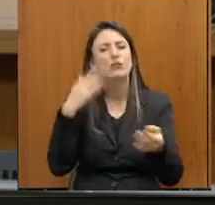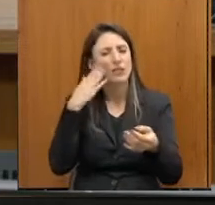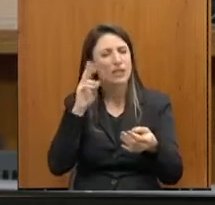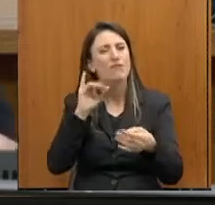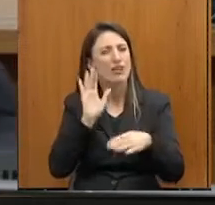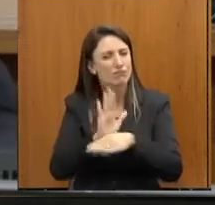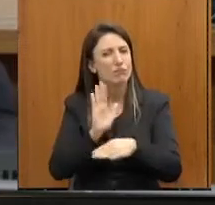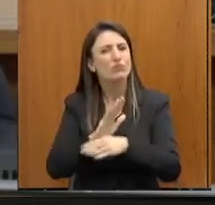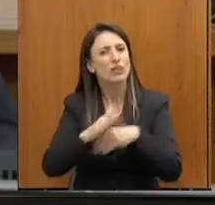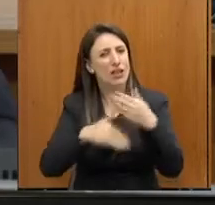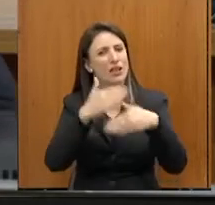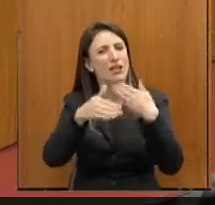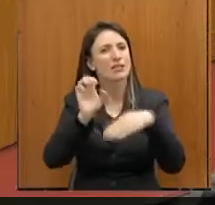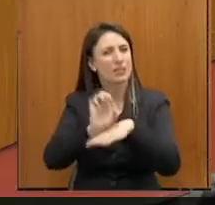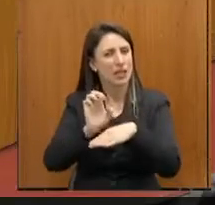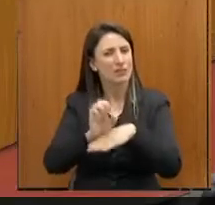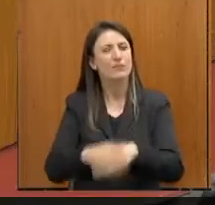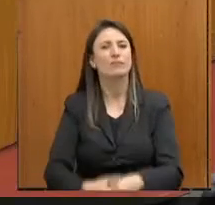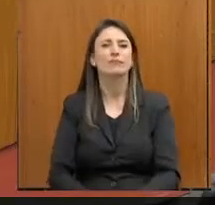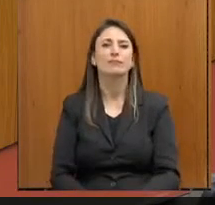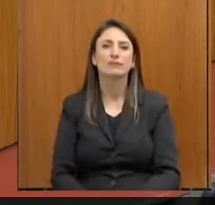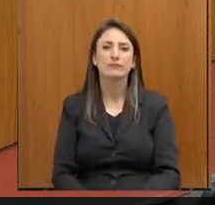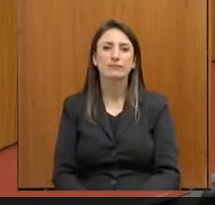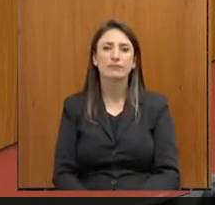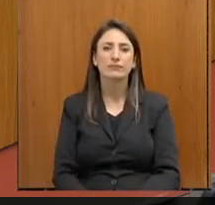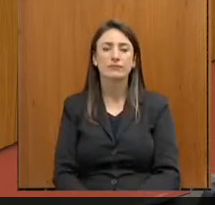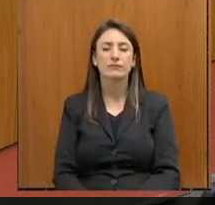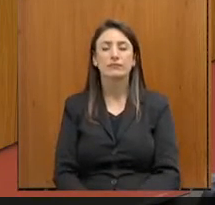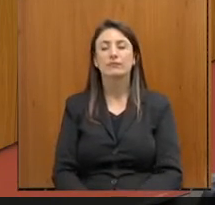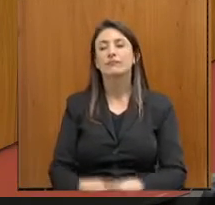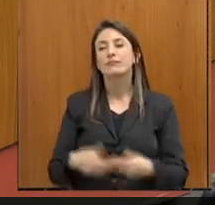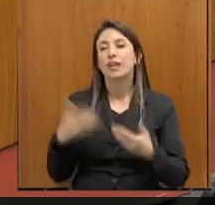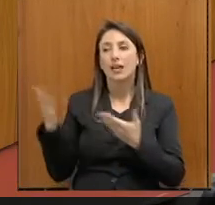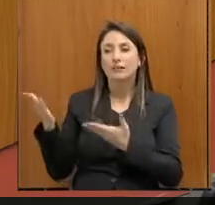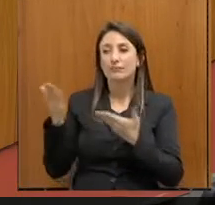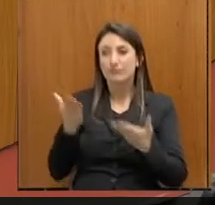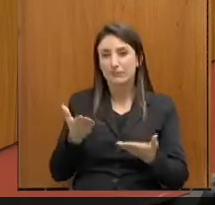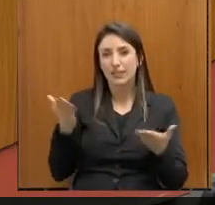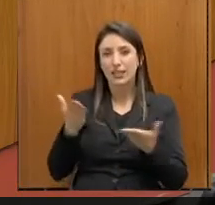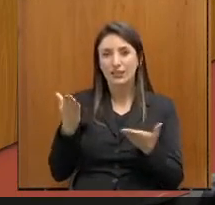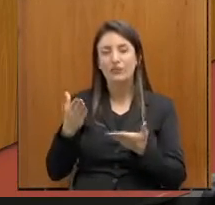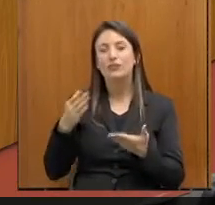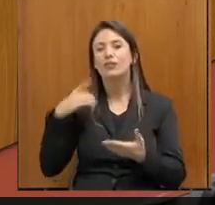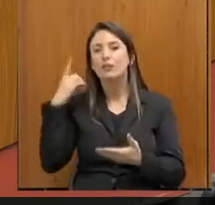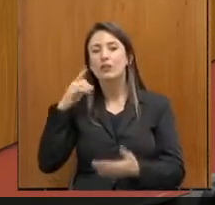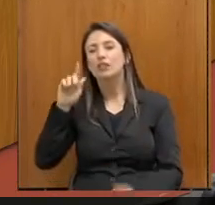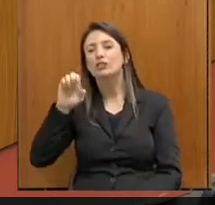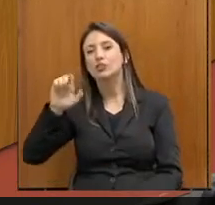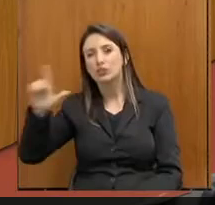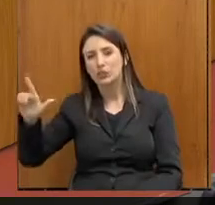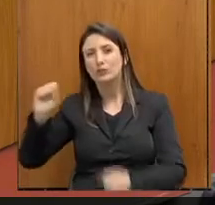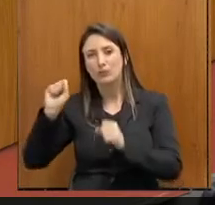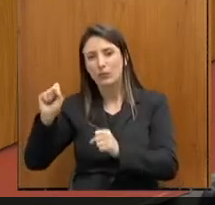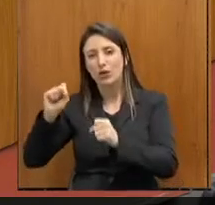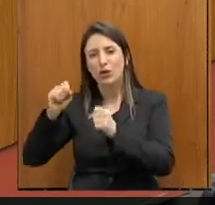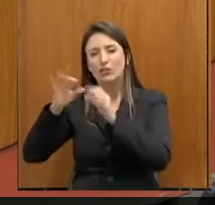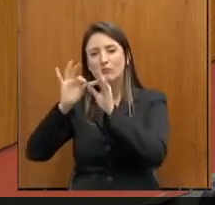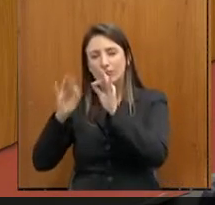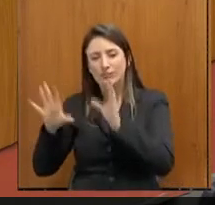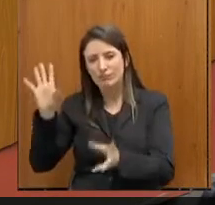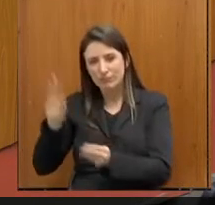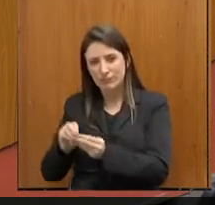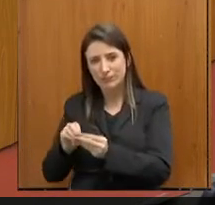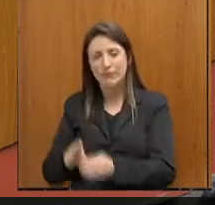postado e para as considerações finais para sua palavra Deputado de Pereira Rio como